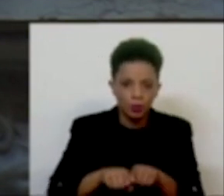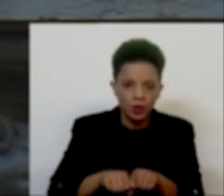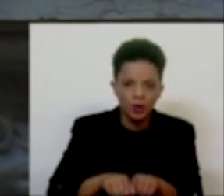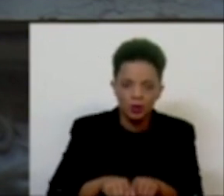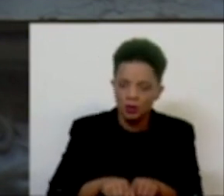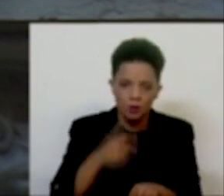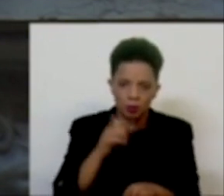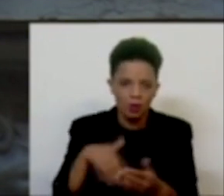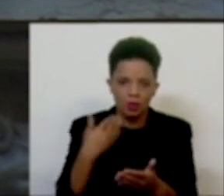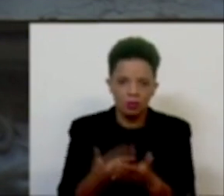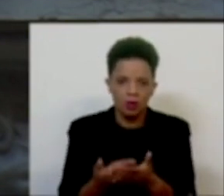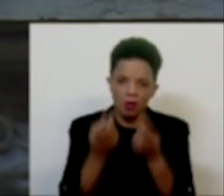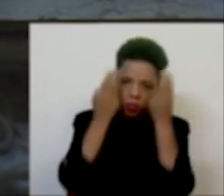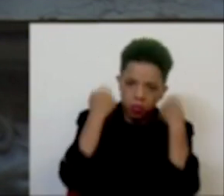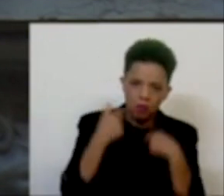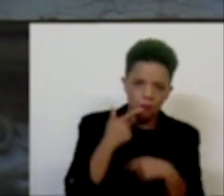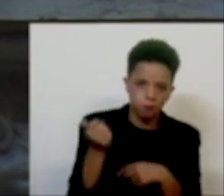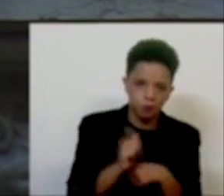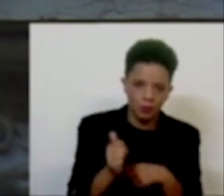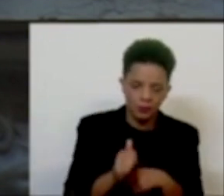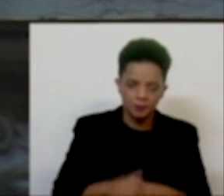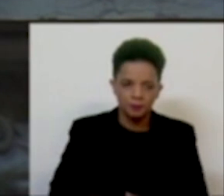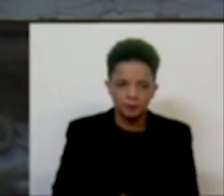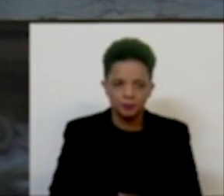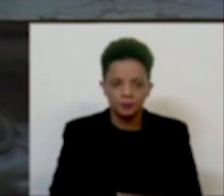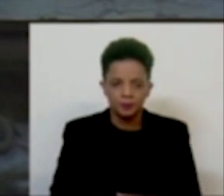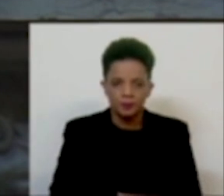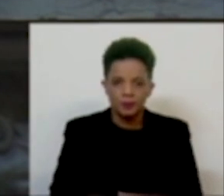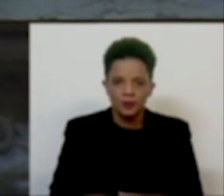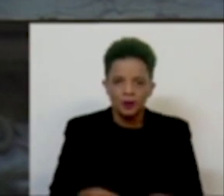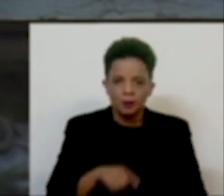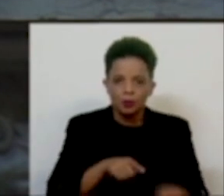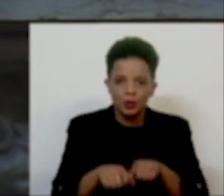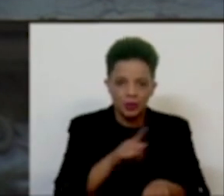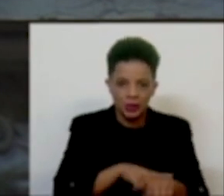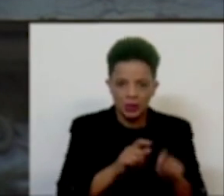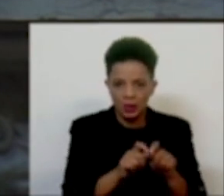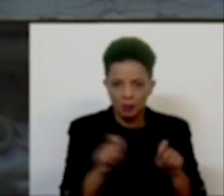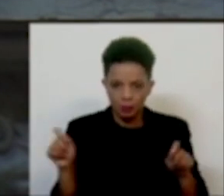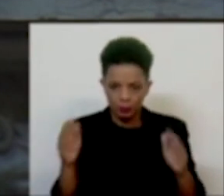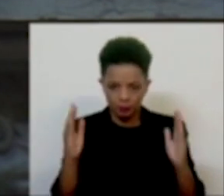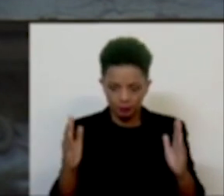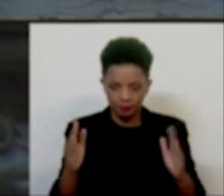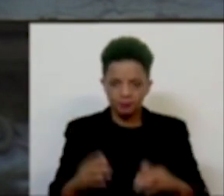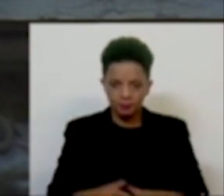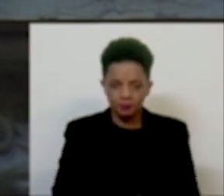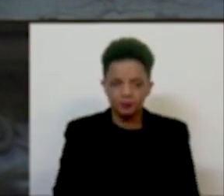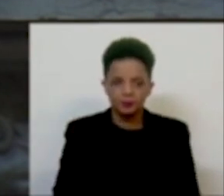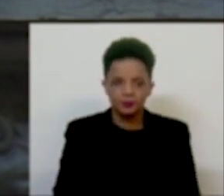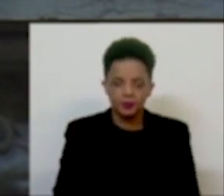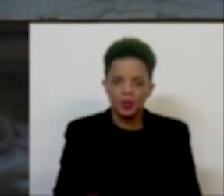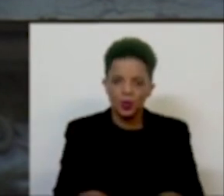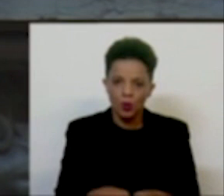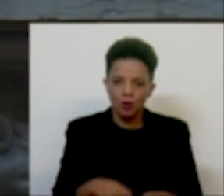pode ser subordinado. O tempo político não é indiferente ao